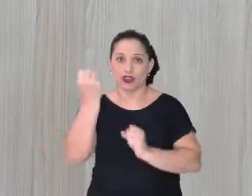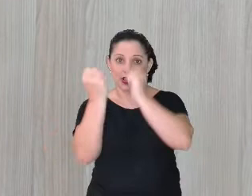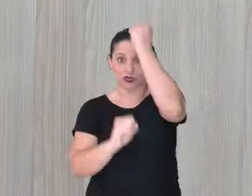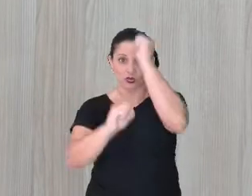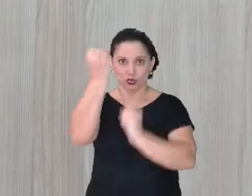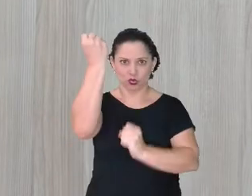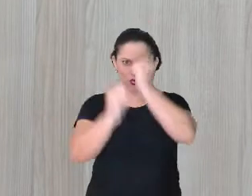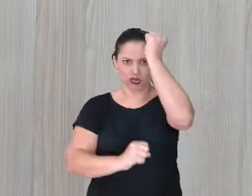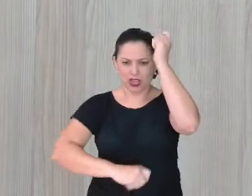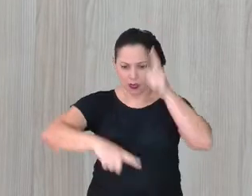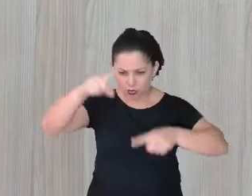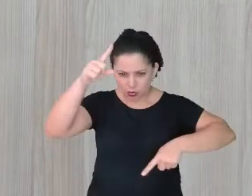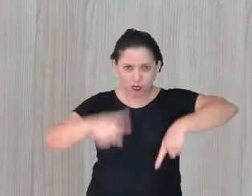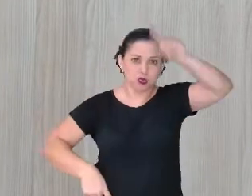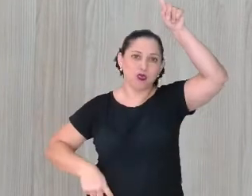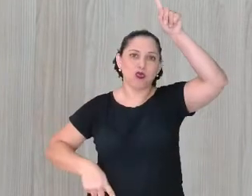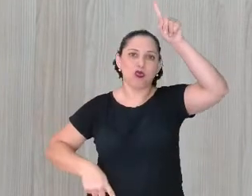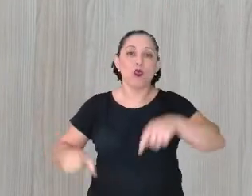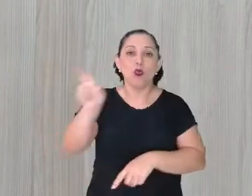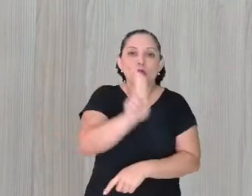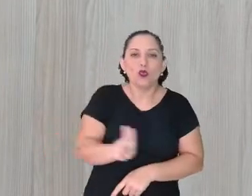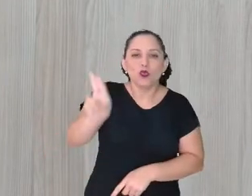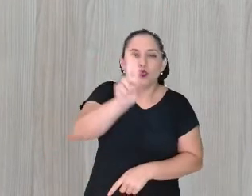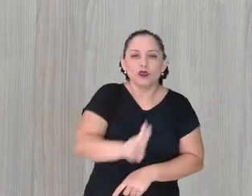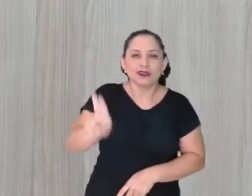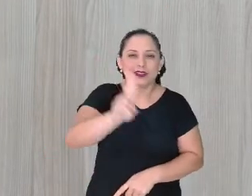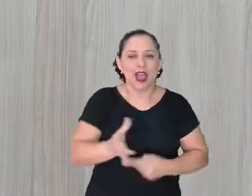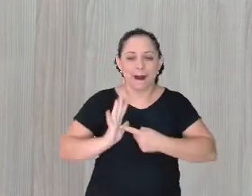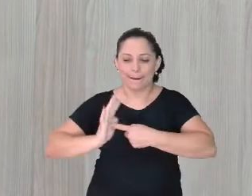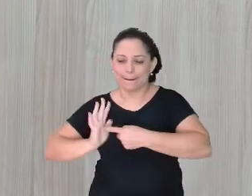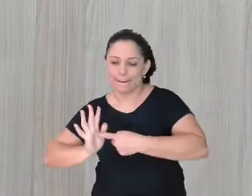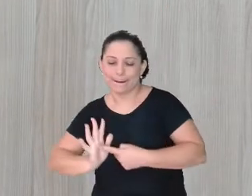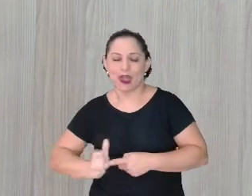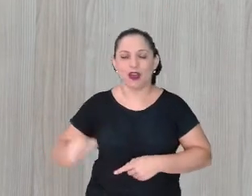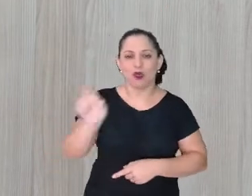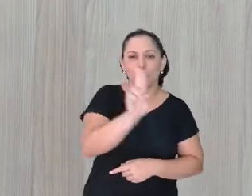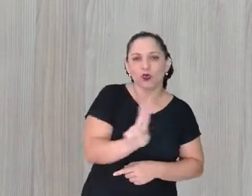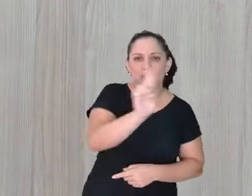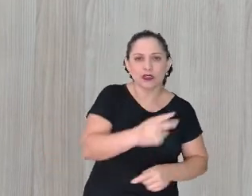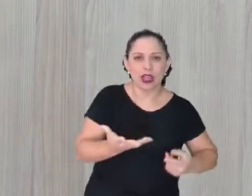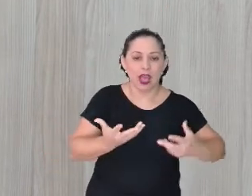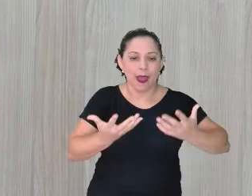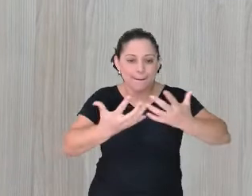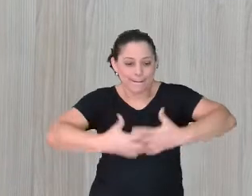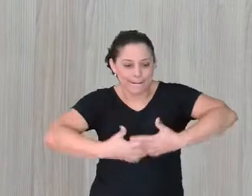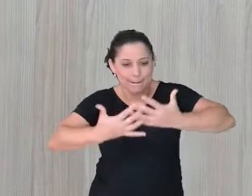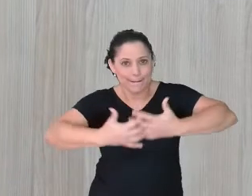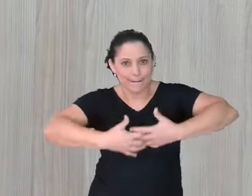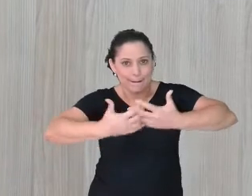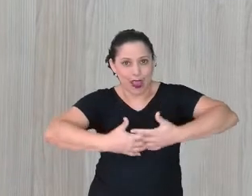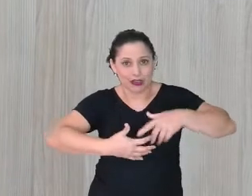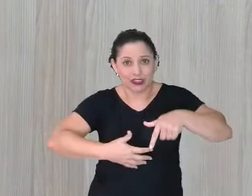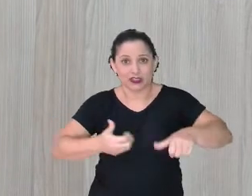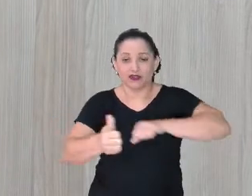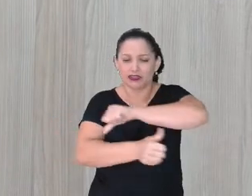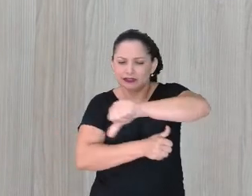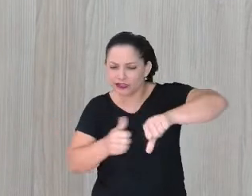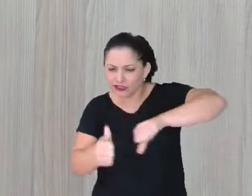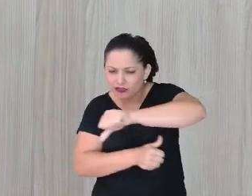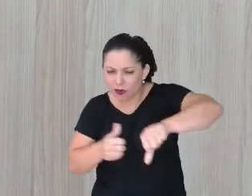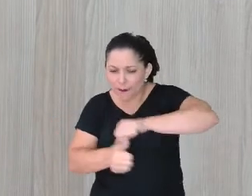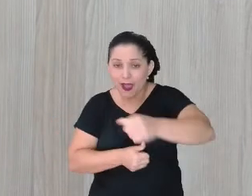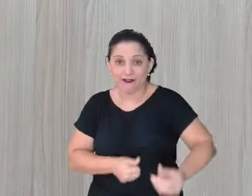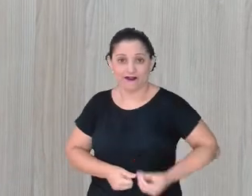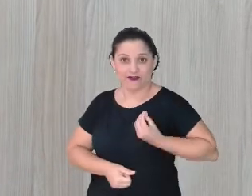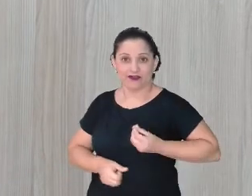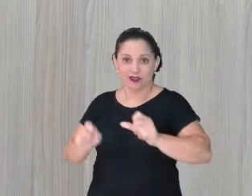Industrial, as máquinas e tudo mais, e aí foi transformando, né, as nossas relações sociais mesmo.